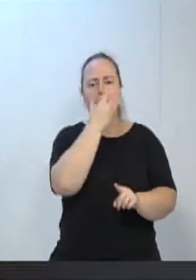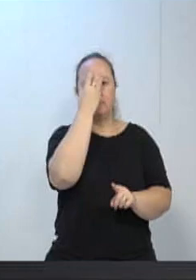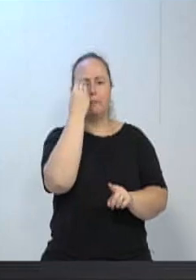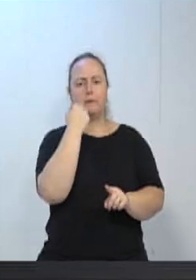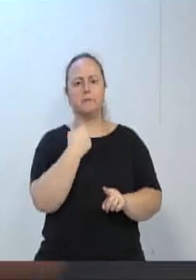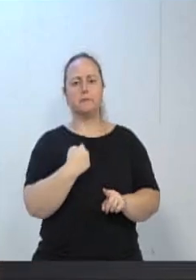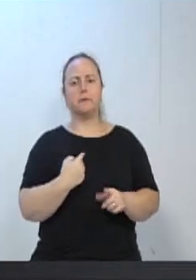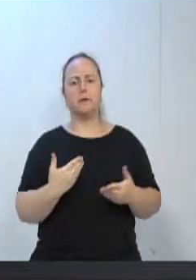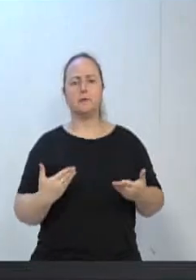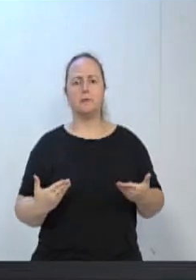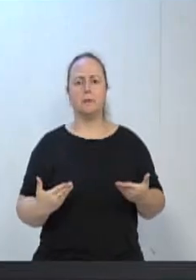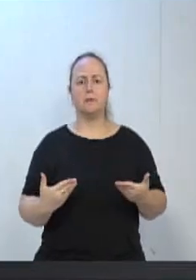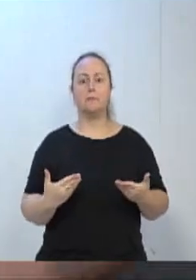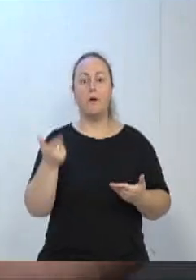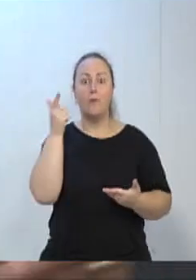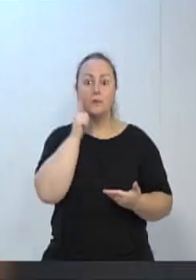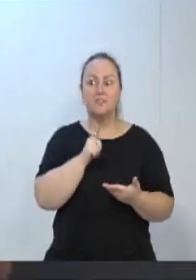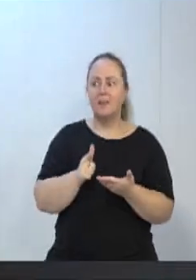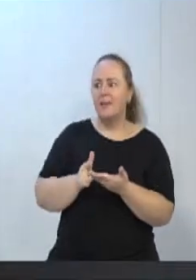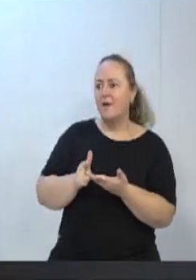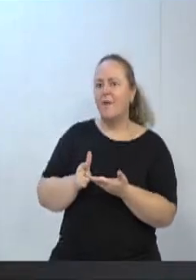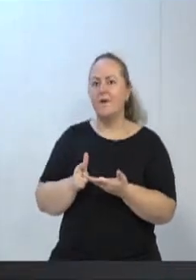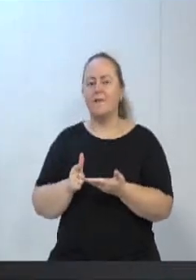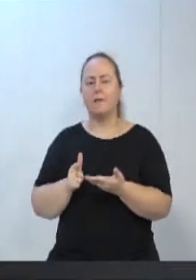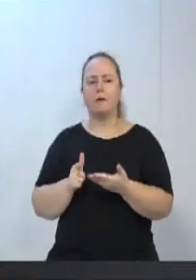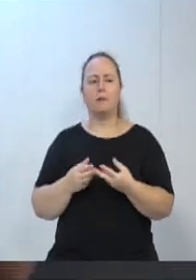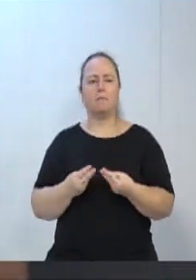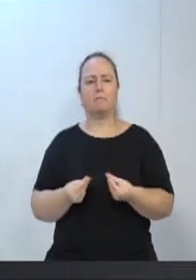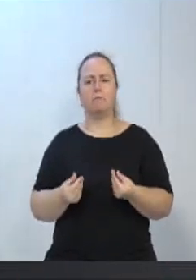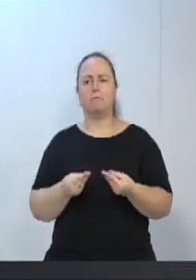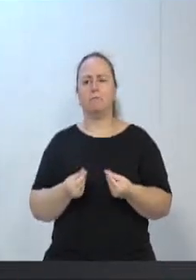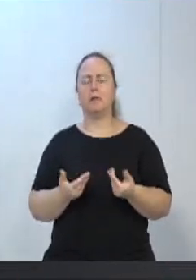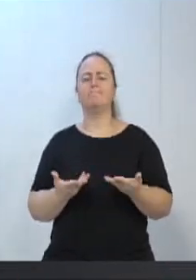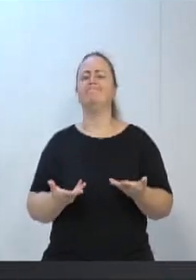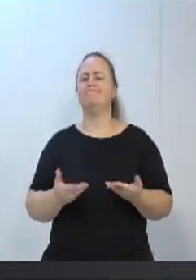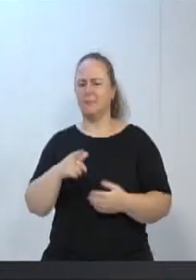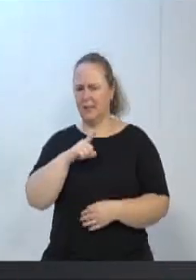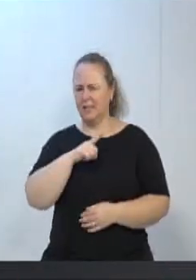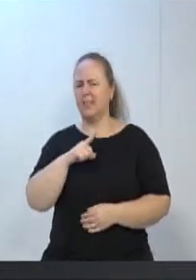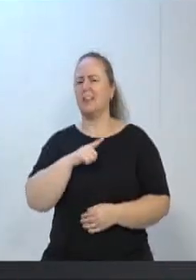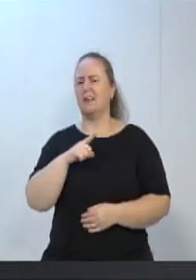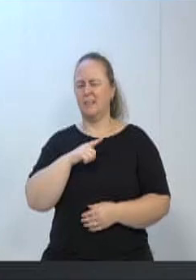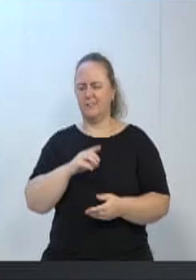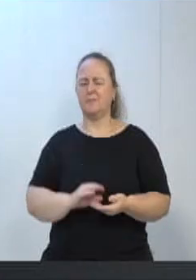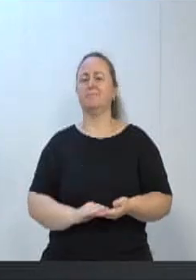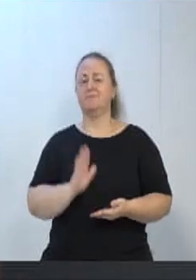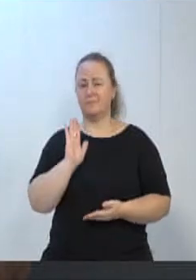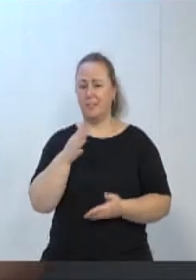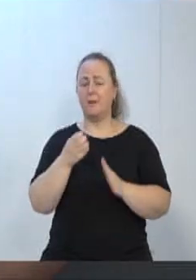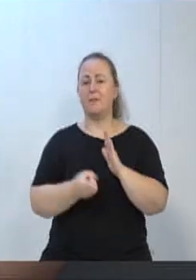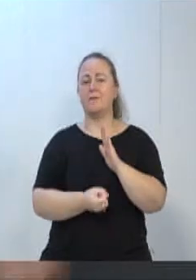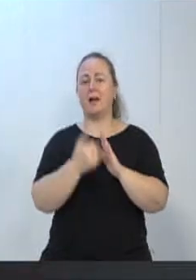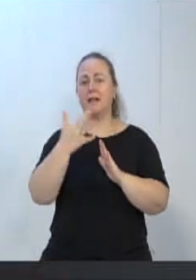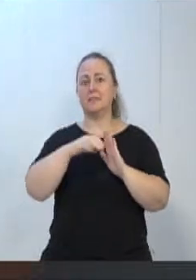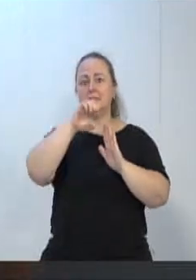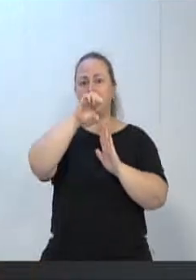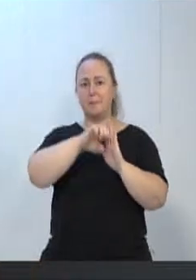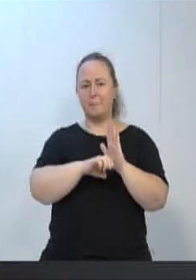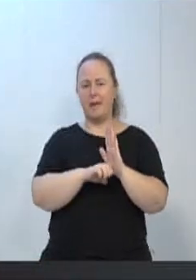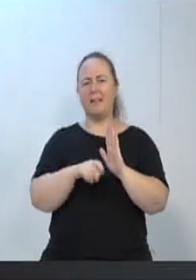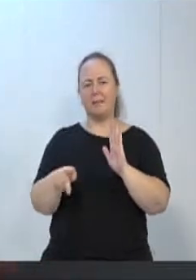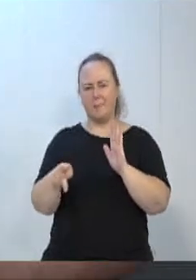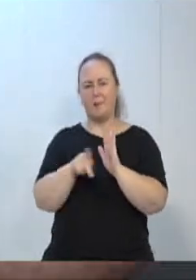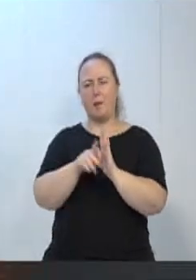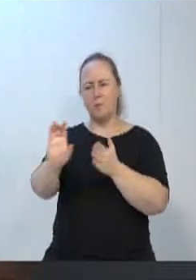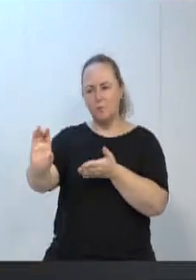recurso e somos abafados. Assim tem acontecido com diversas emendas parlamentares, recursos que temos buscado, fora as outras dificuldades